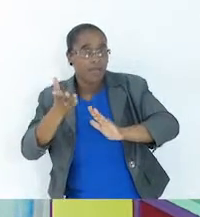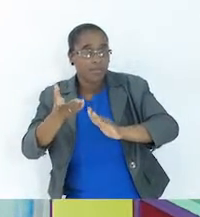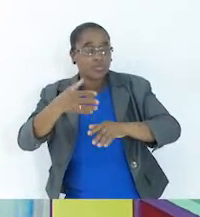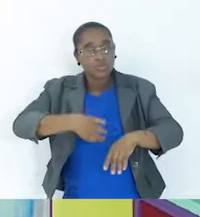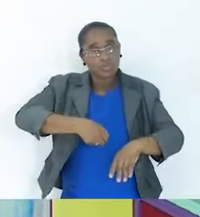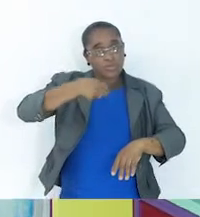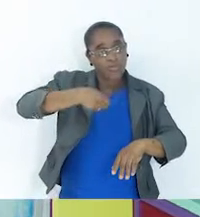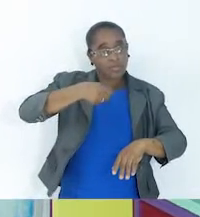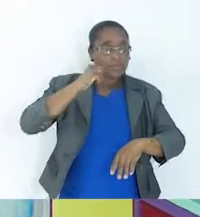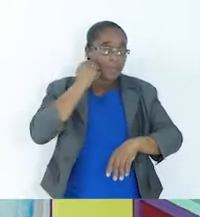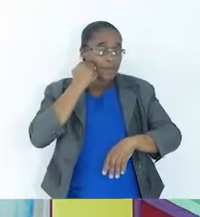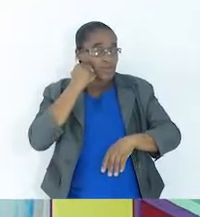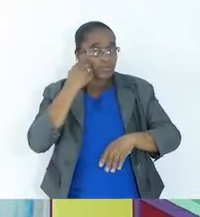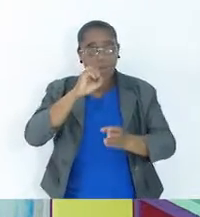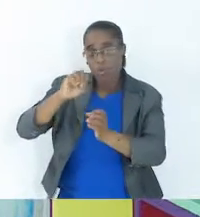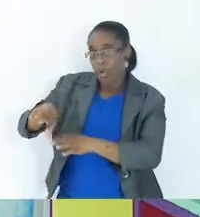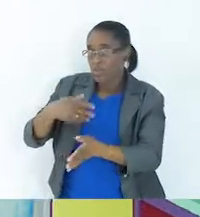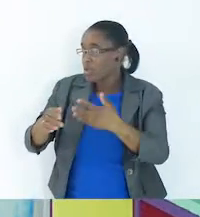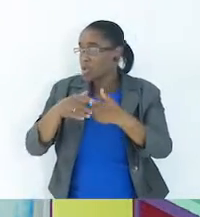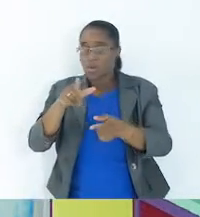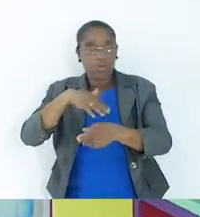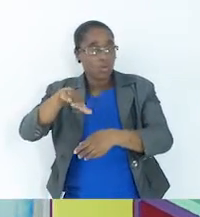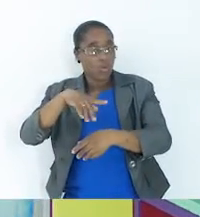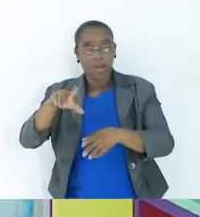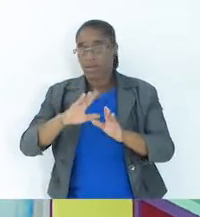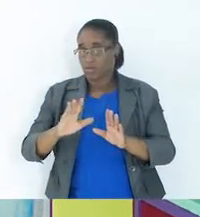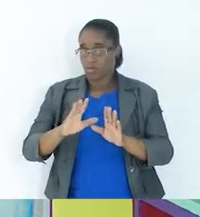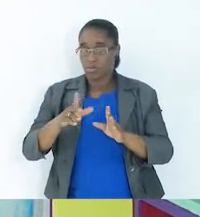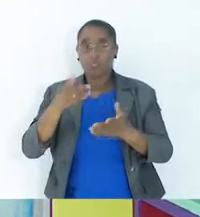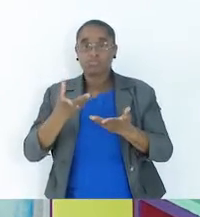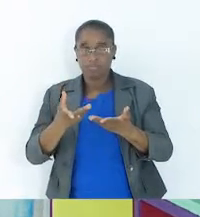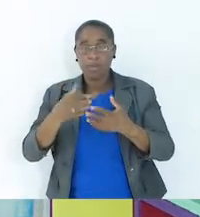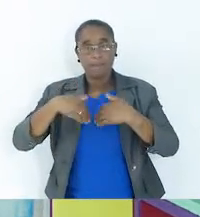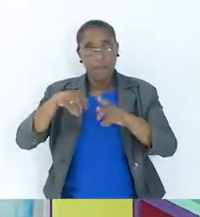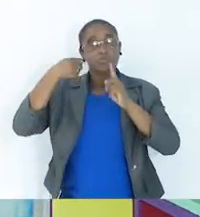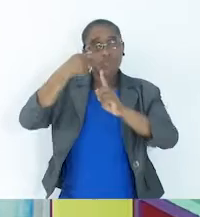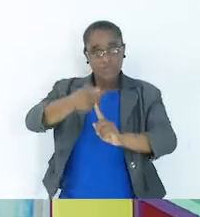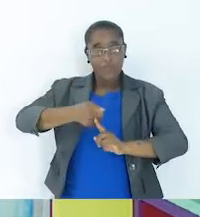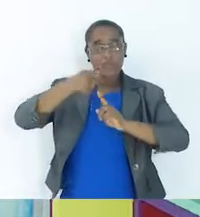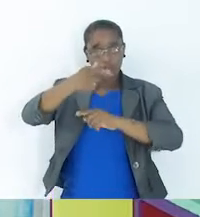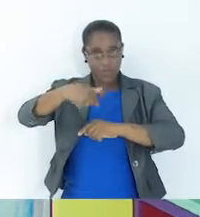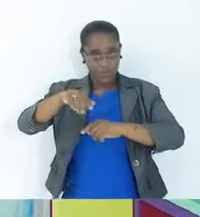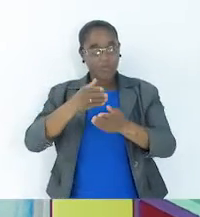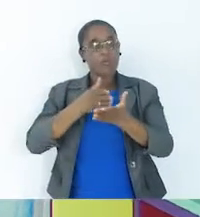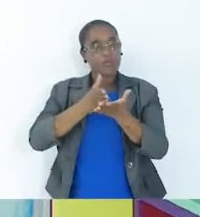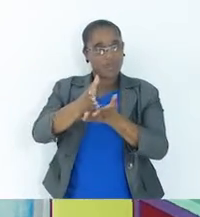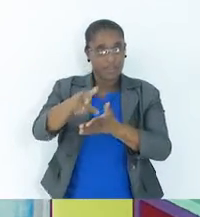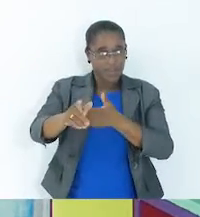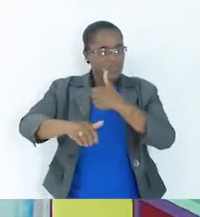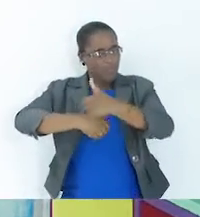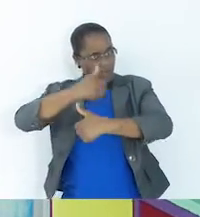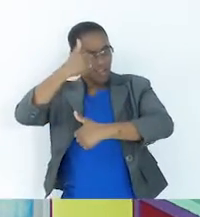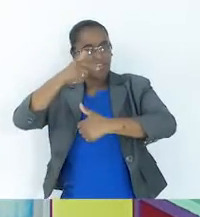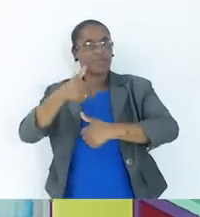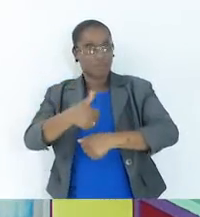saco. Não coloques em qualquer lugar, ok? Combinar? Mas o nosso desafio vai continuar. Essa temos que ganhar, tá